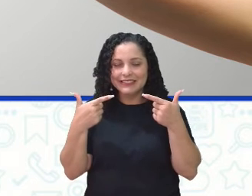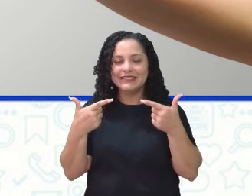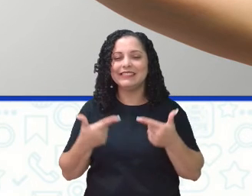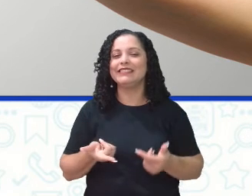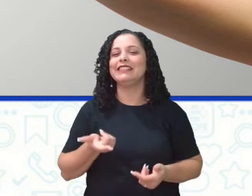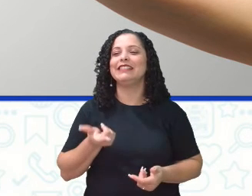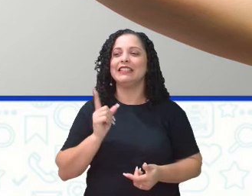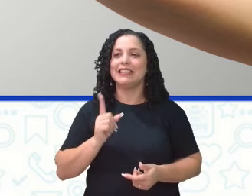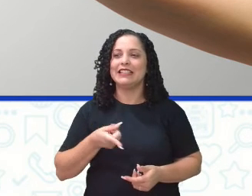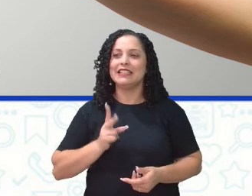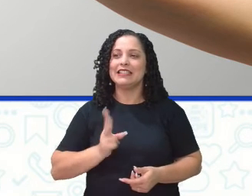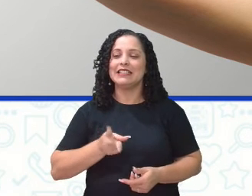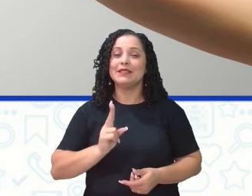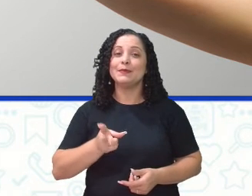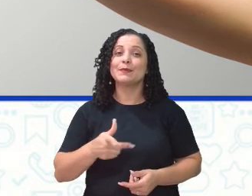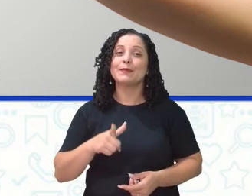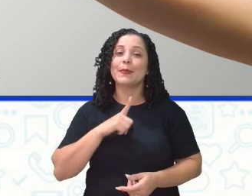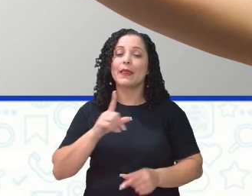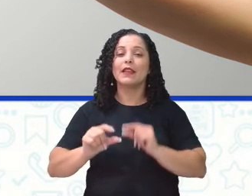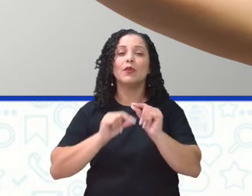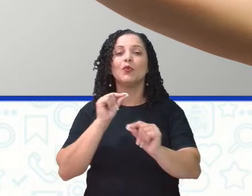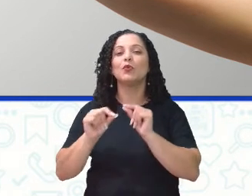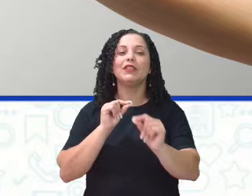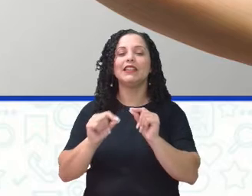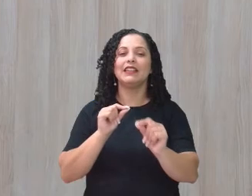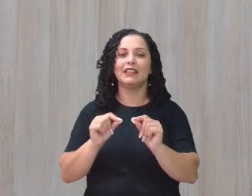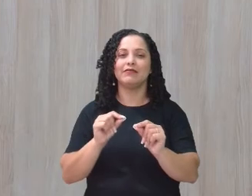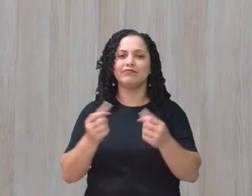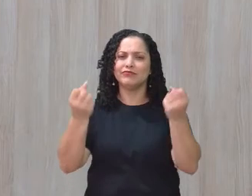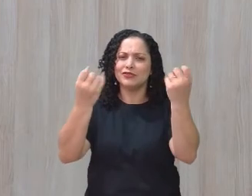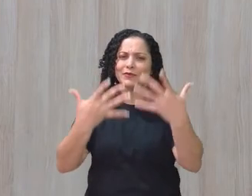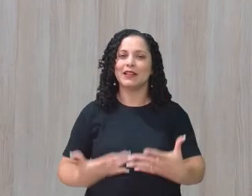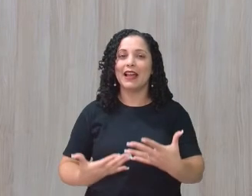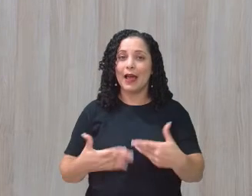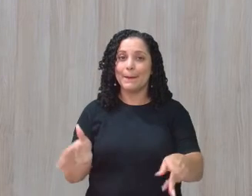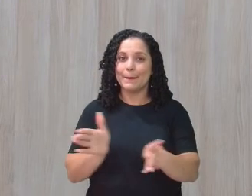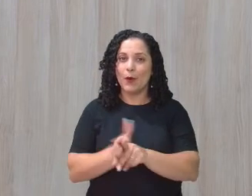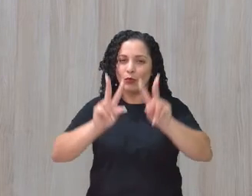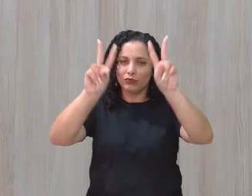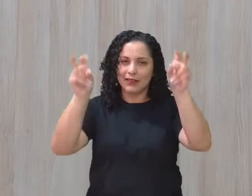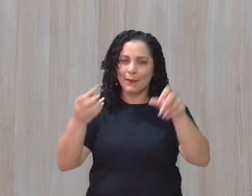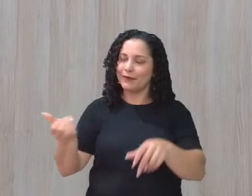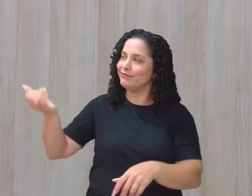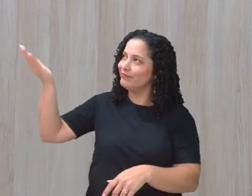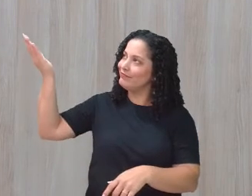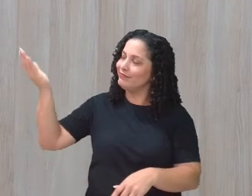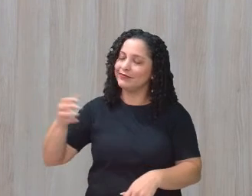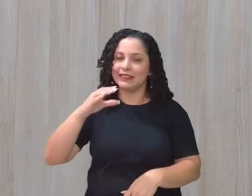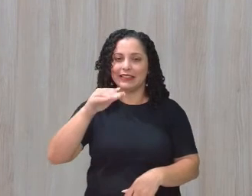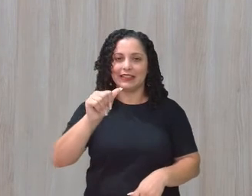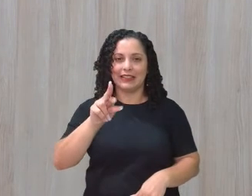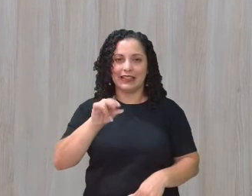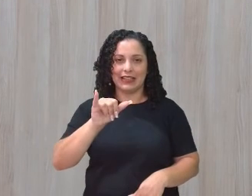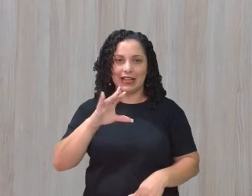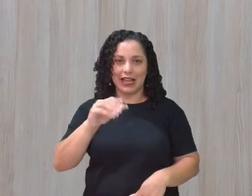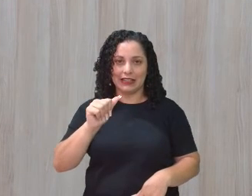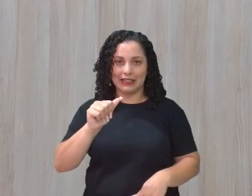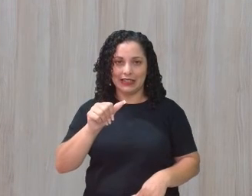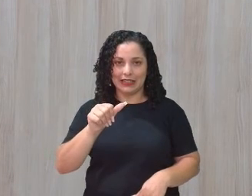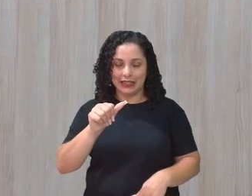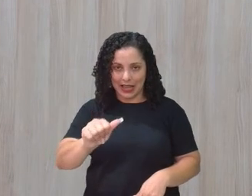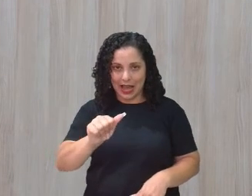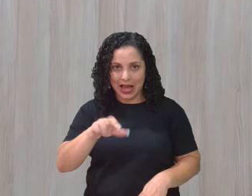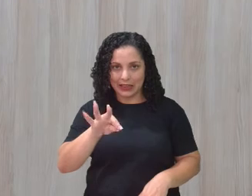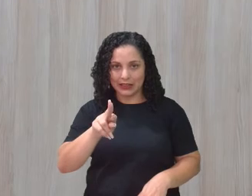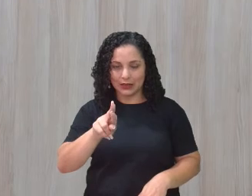voltei. A gente está falando de caricaturas, tá certo? Quando eu vou para o exagero para